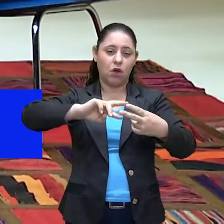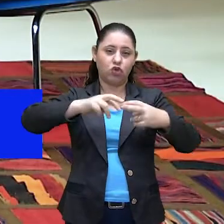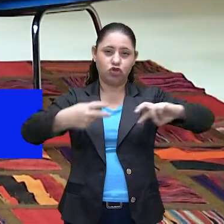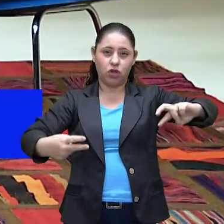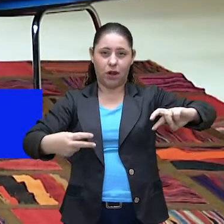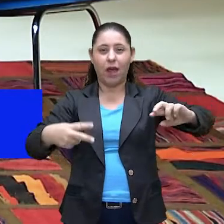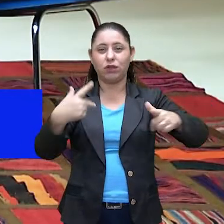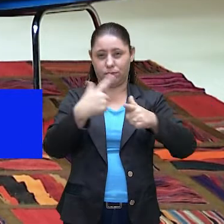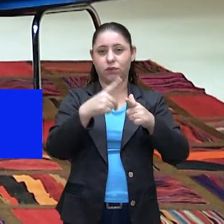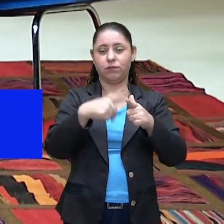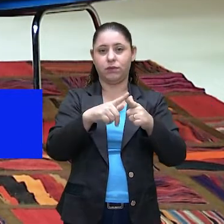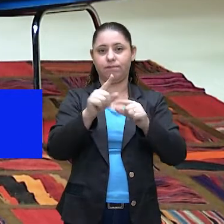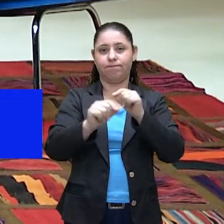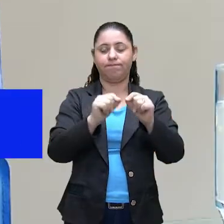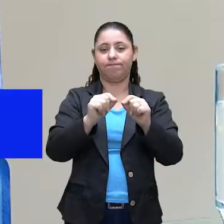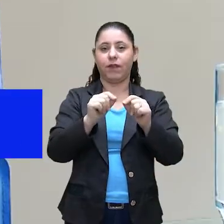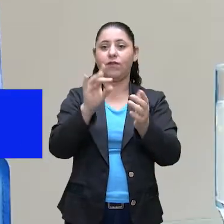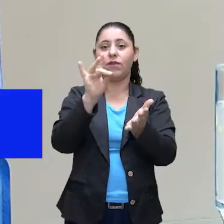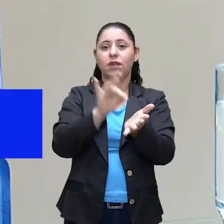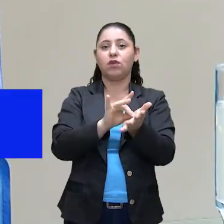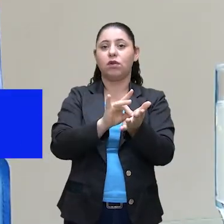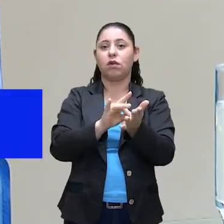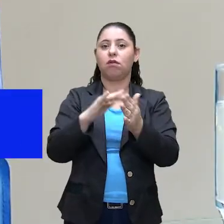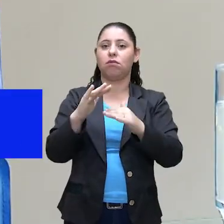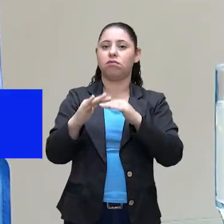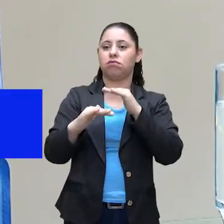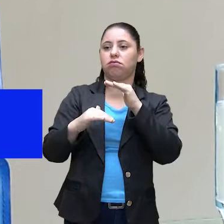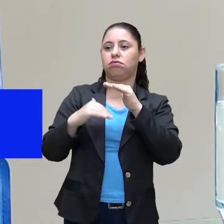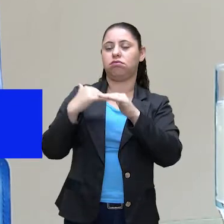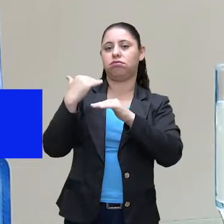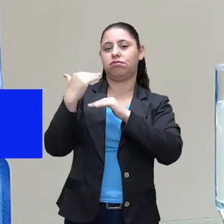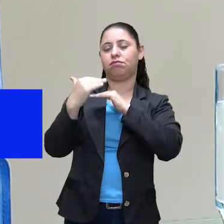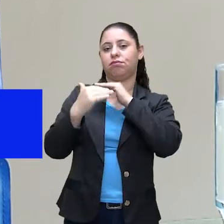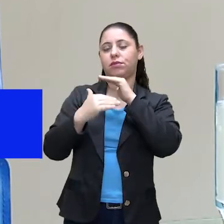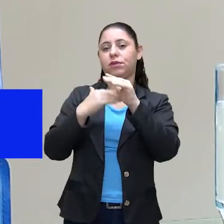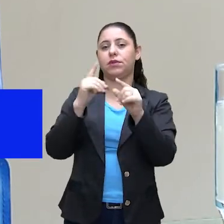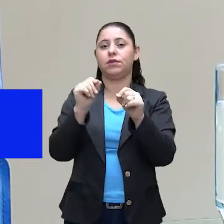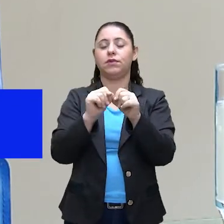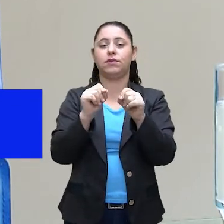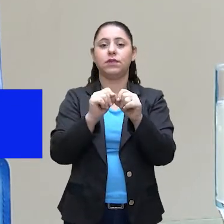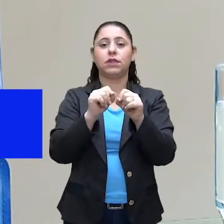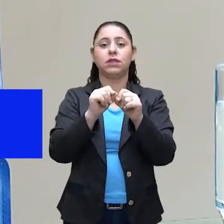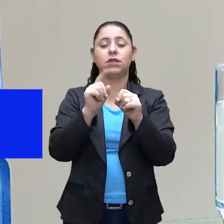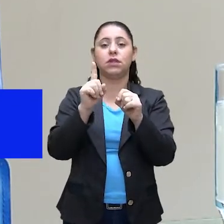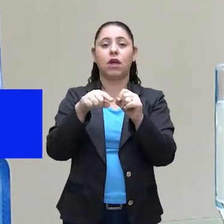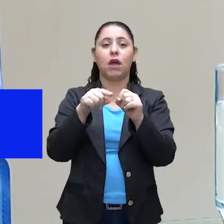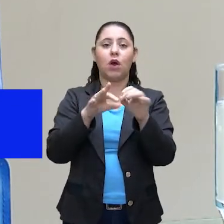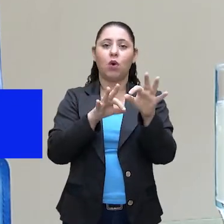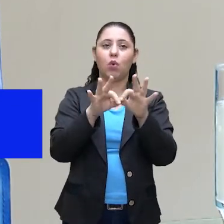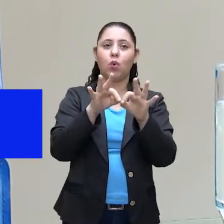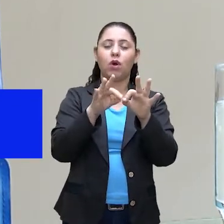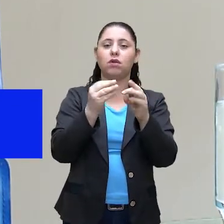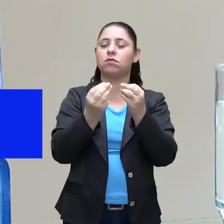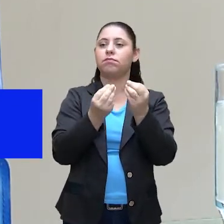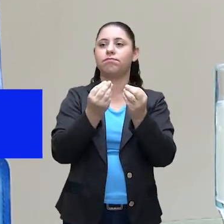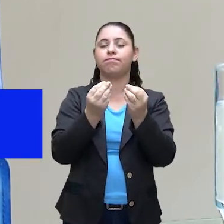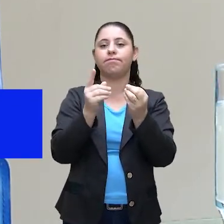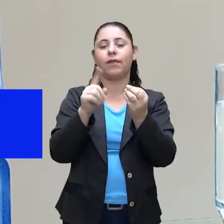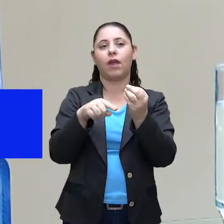fundo genético, aí, na realidade, esse indivíduo vai ter uma progressão da doença que vai